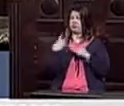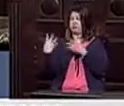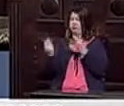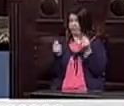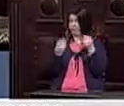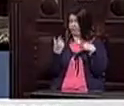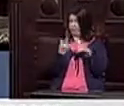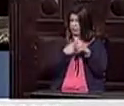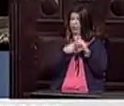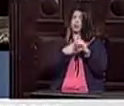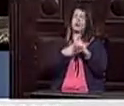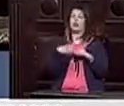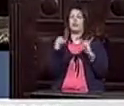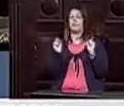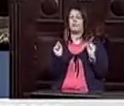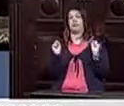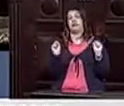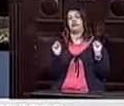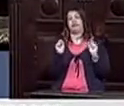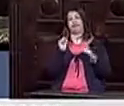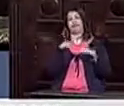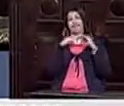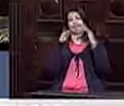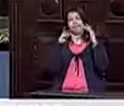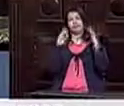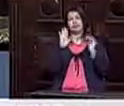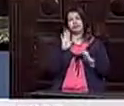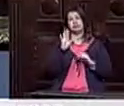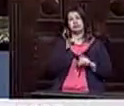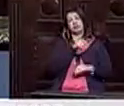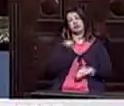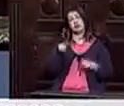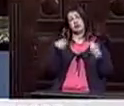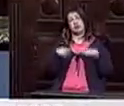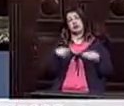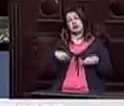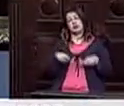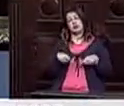dívidas podem estar superdimensionadas, mas elas precisam ser reveladas.